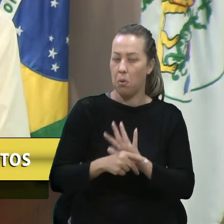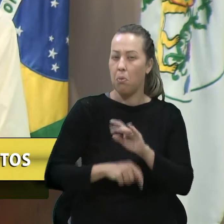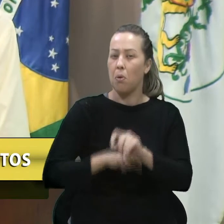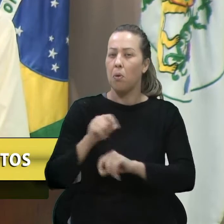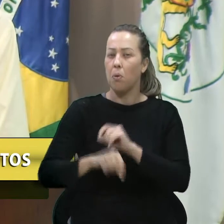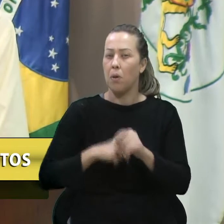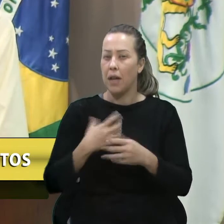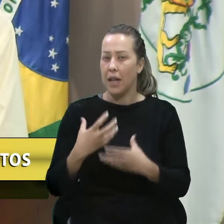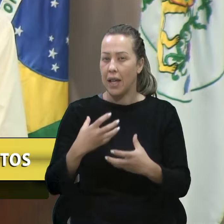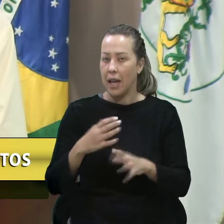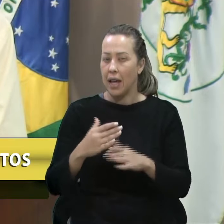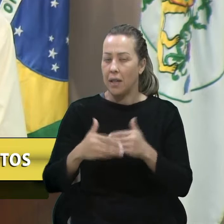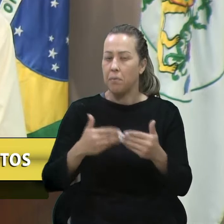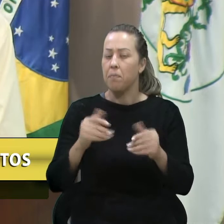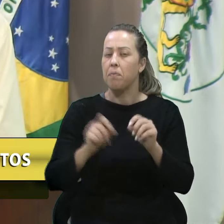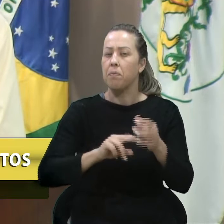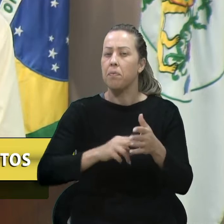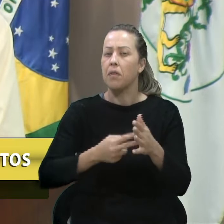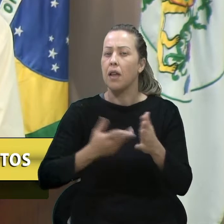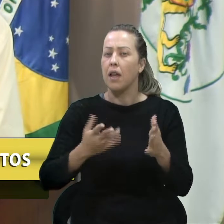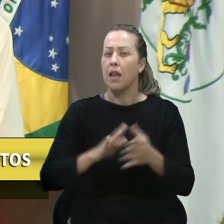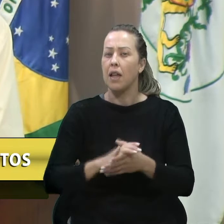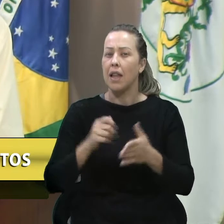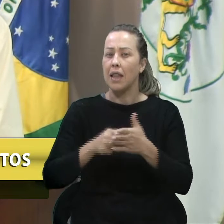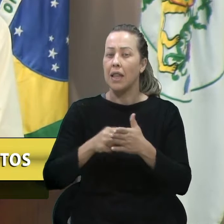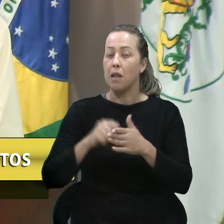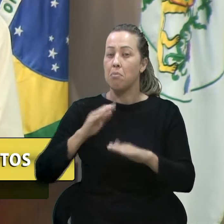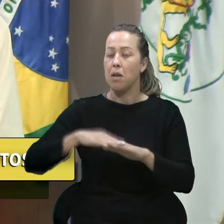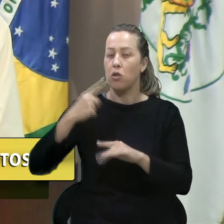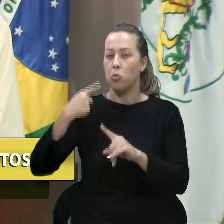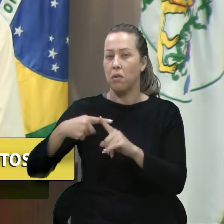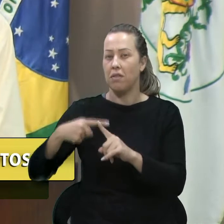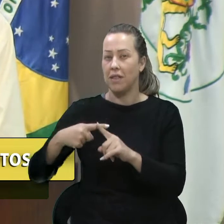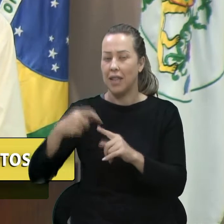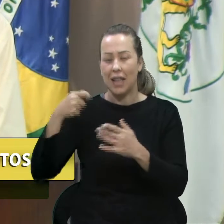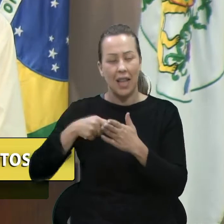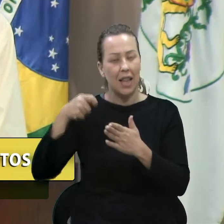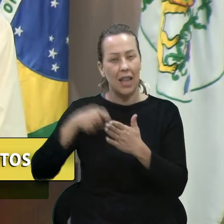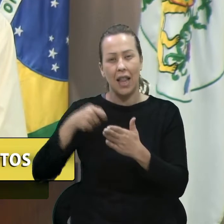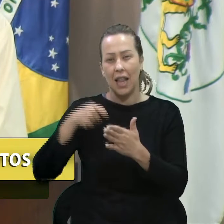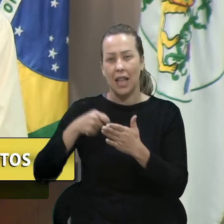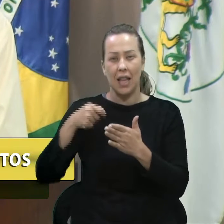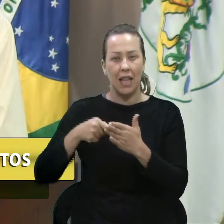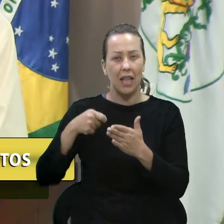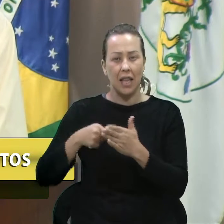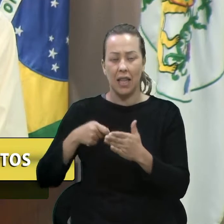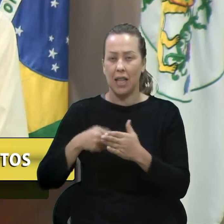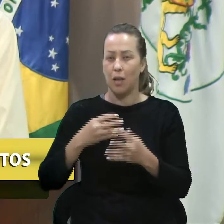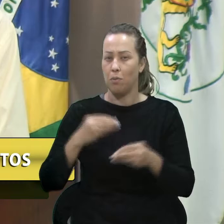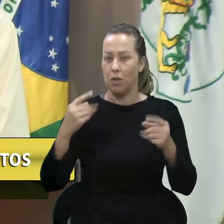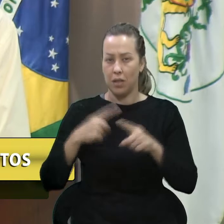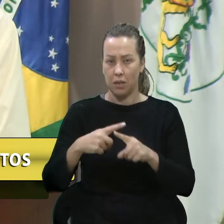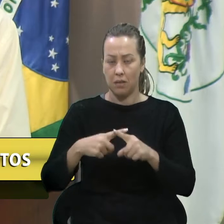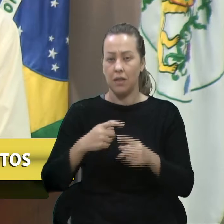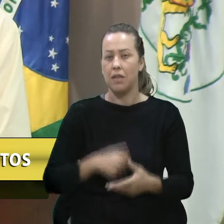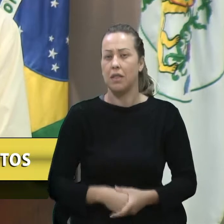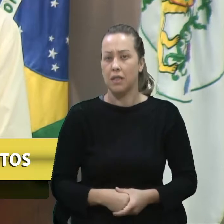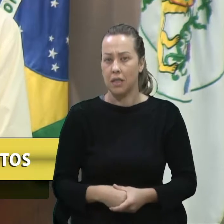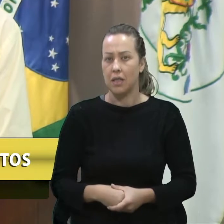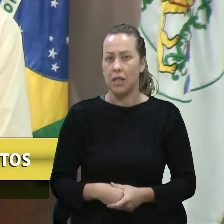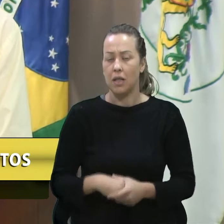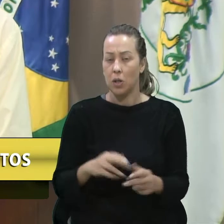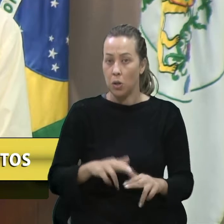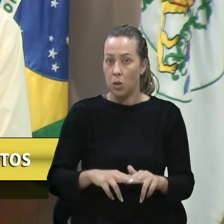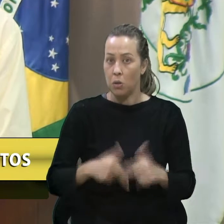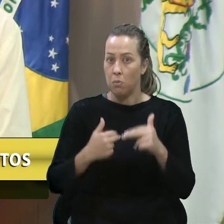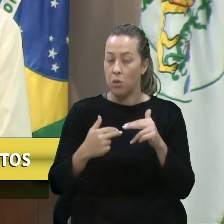de morte por suicídio, ele tenta mais de uma vez, ele tenta várias vezes. E aí, então, é que entra o